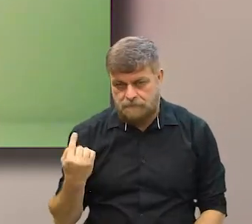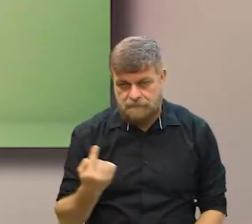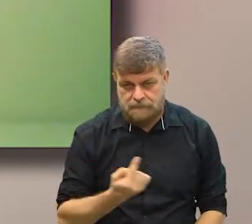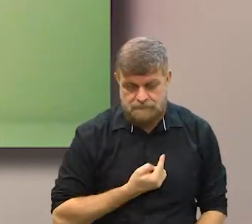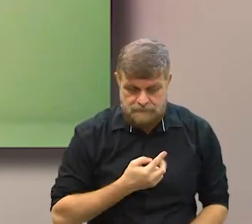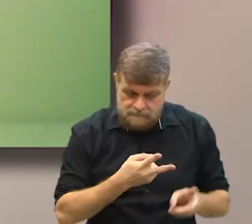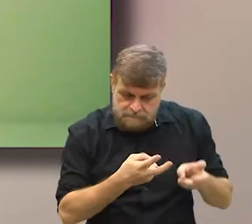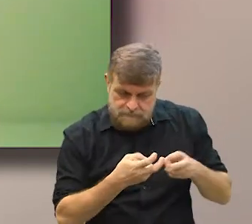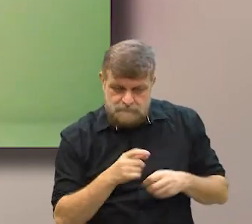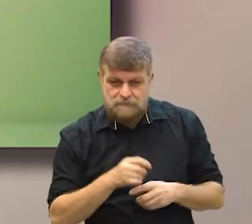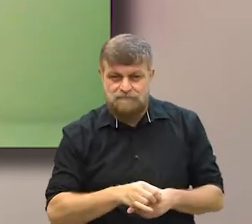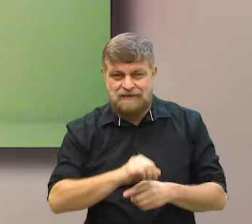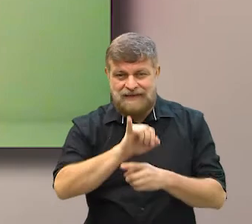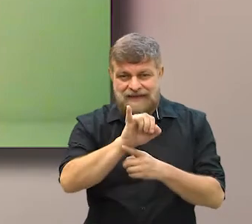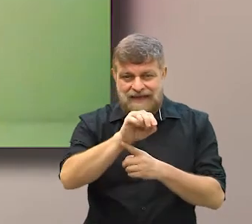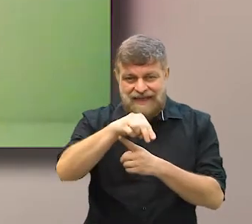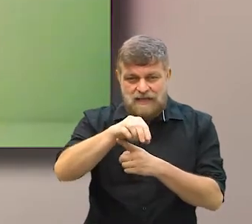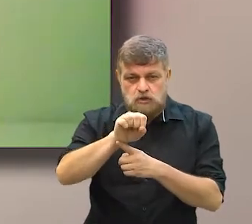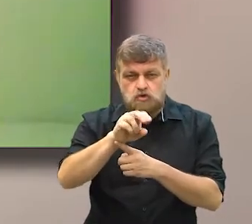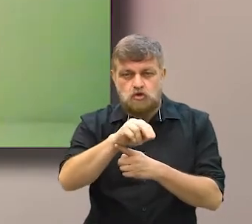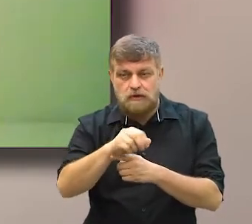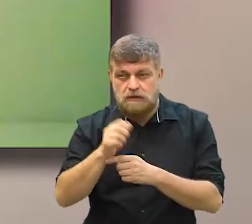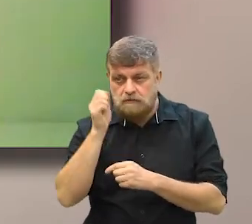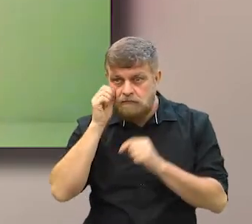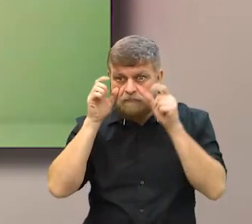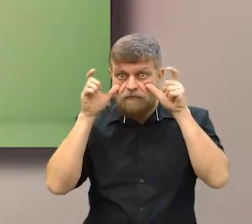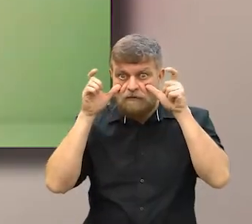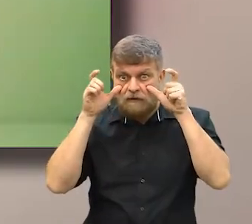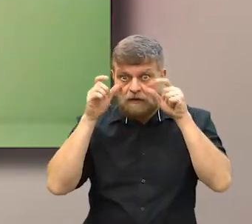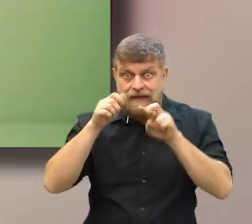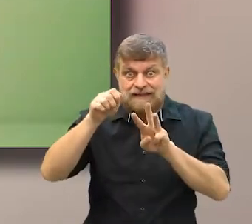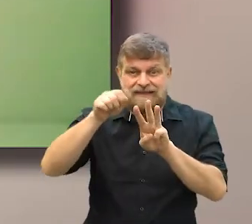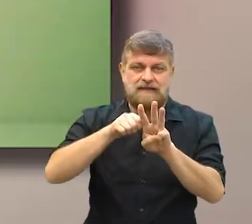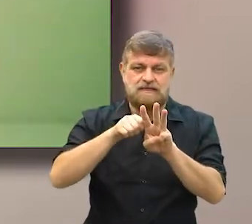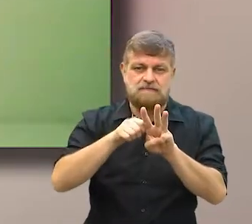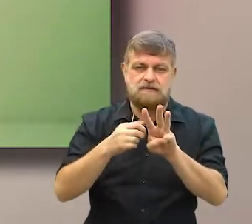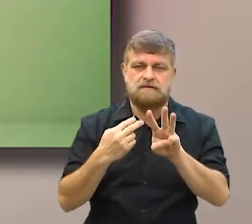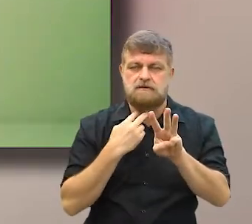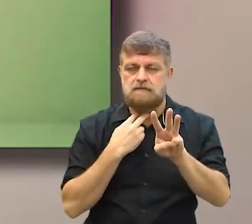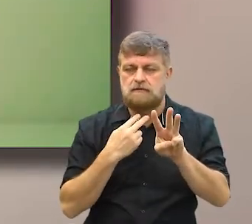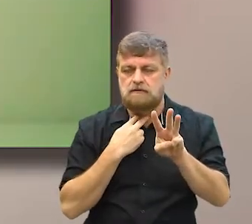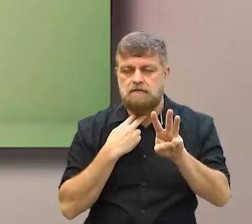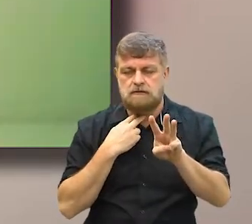Nós, para considerarmos insônia, isso tem que ser um comportamento repetido por mais de 3 meses.